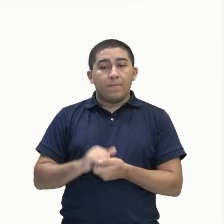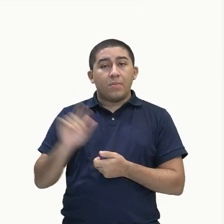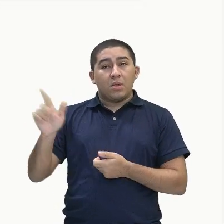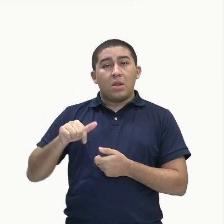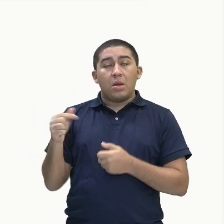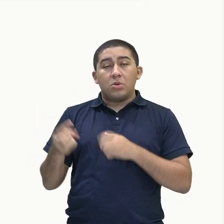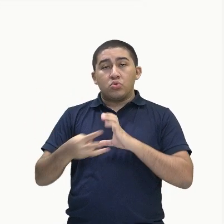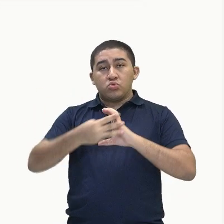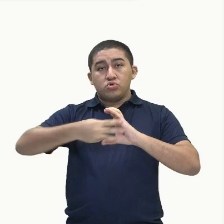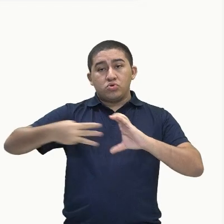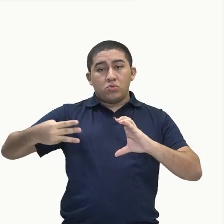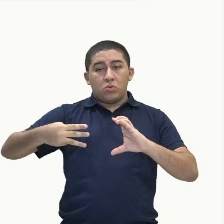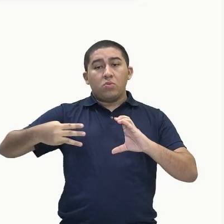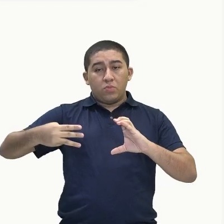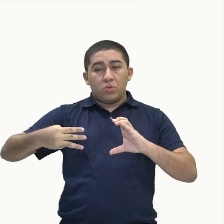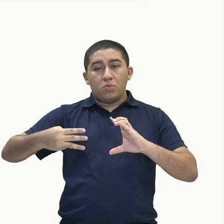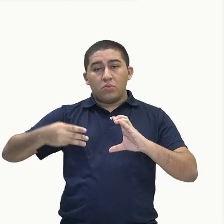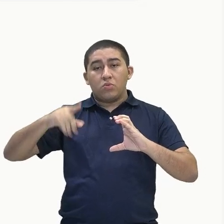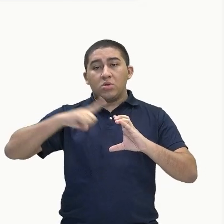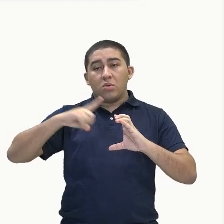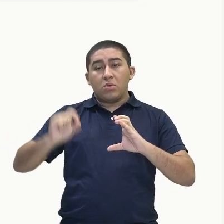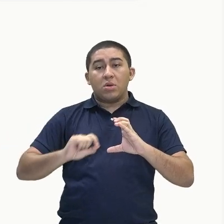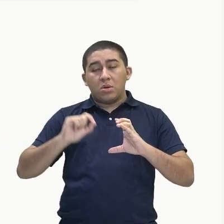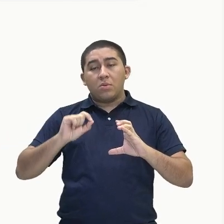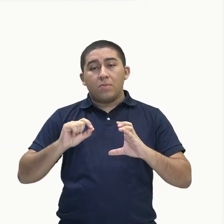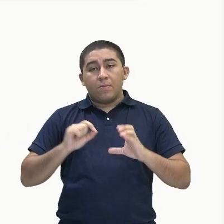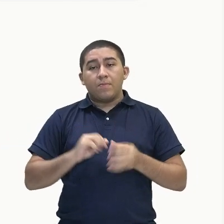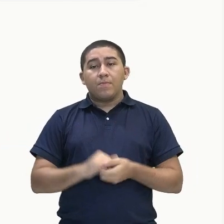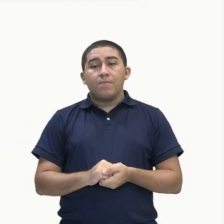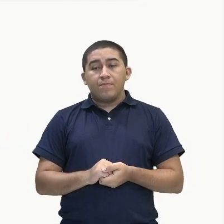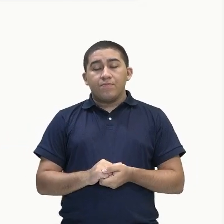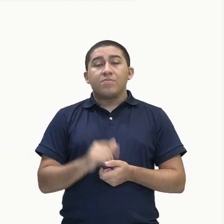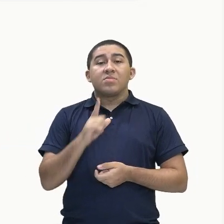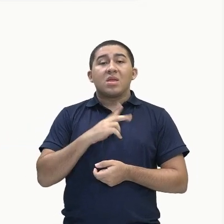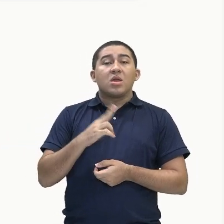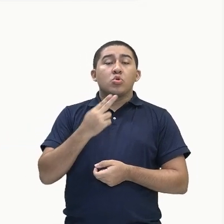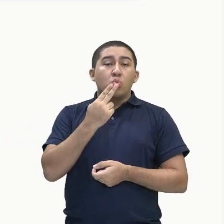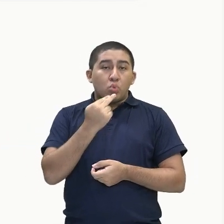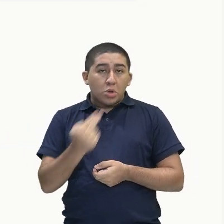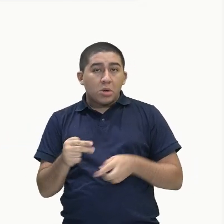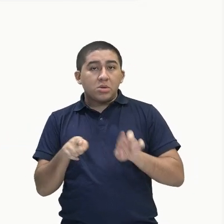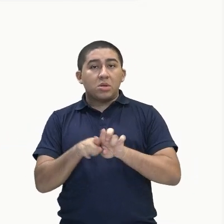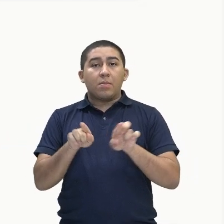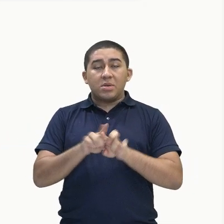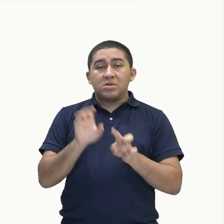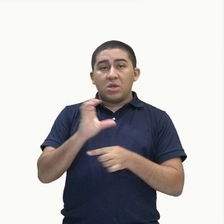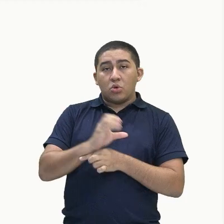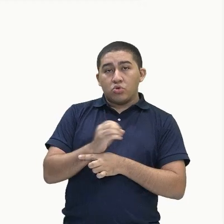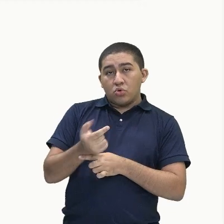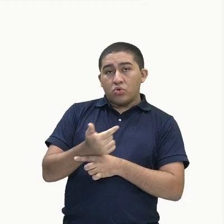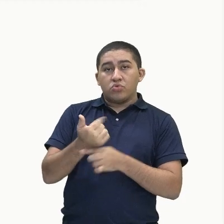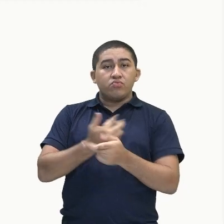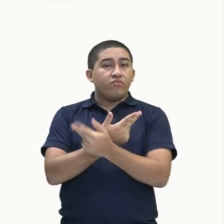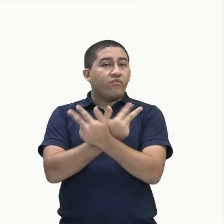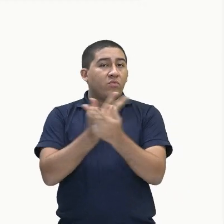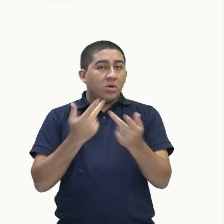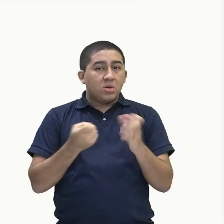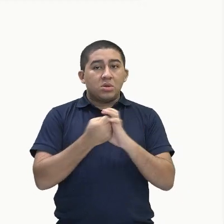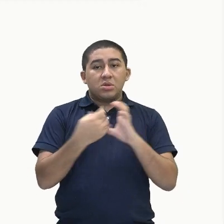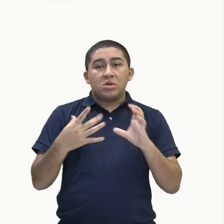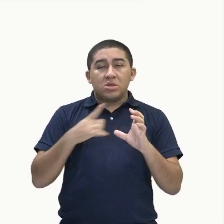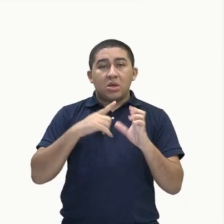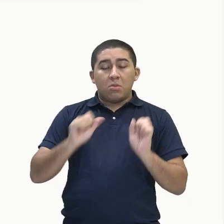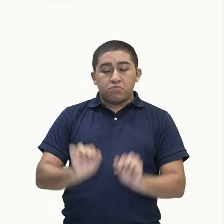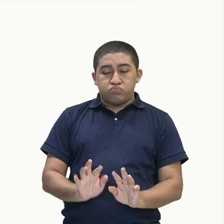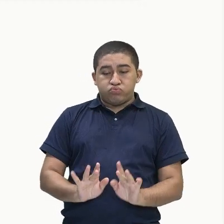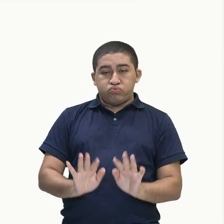trópicos, onde essas águas vão trazer do fundo nutrientes, gás carbônico, dentre outros elementos, para a